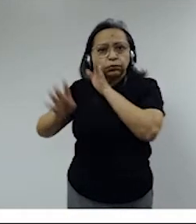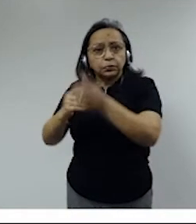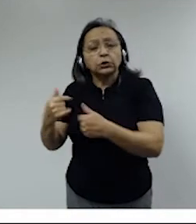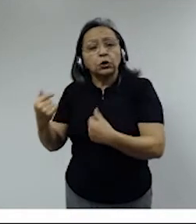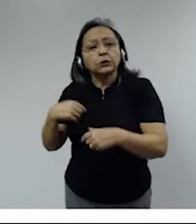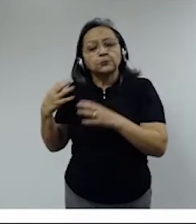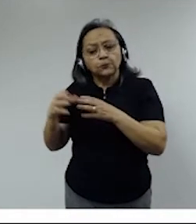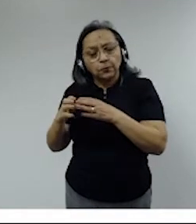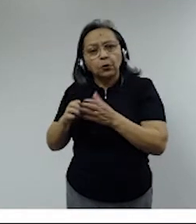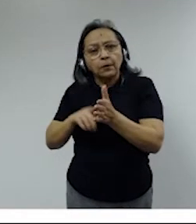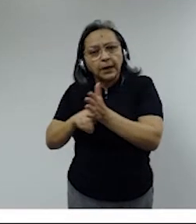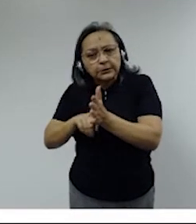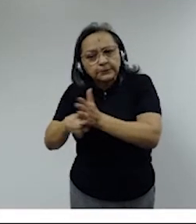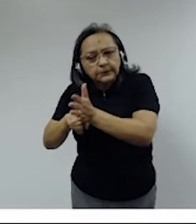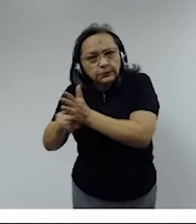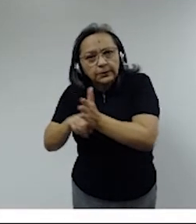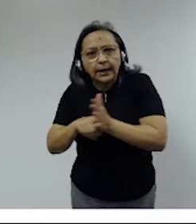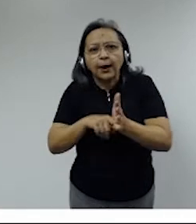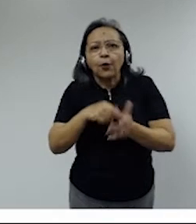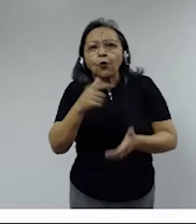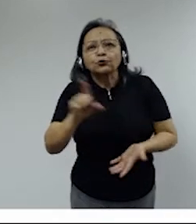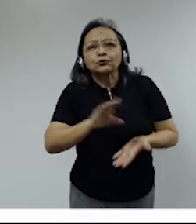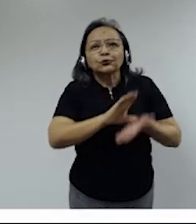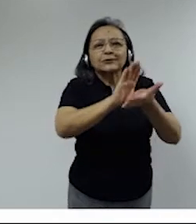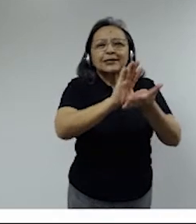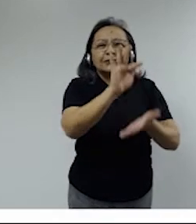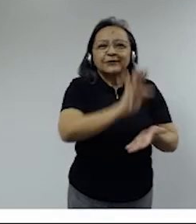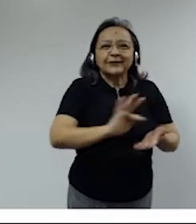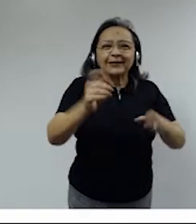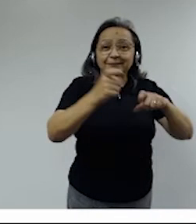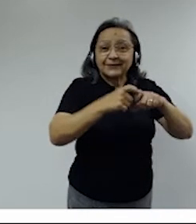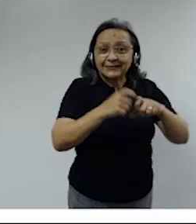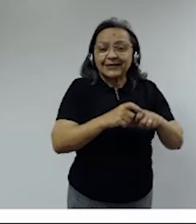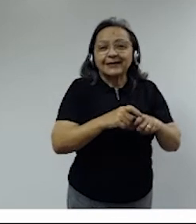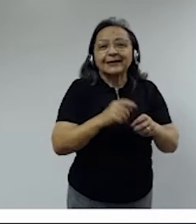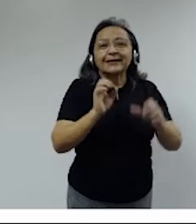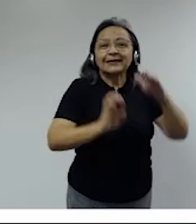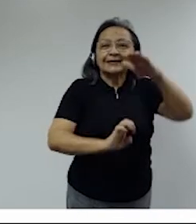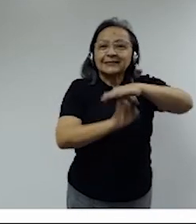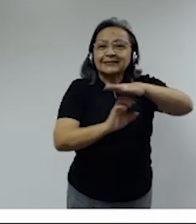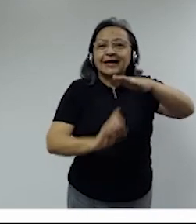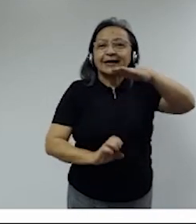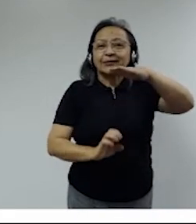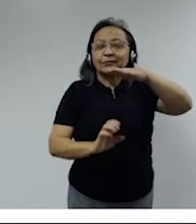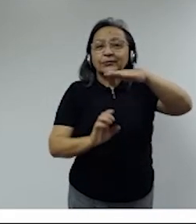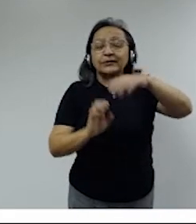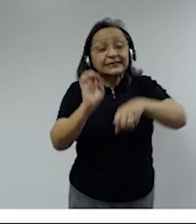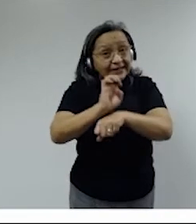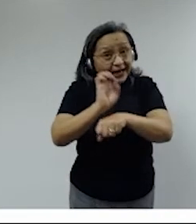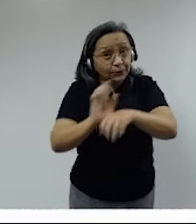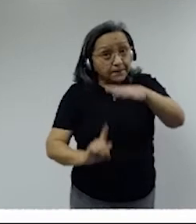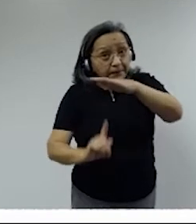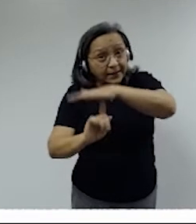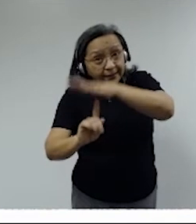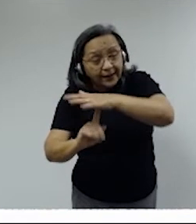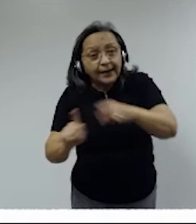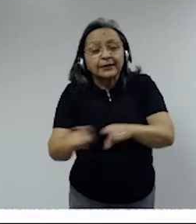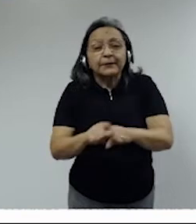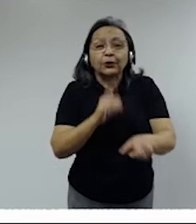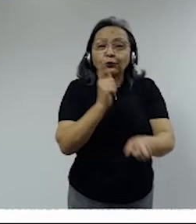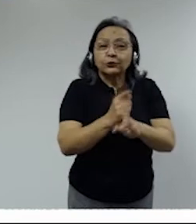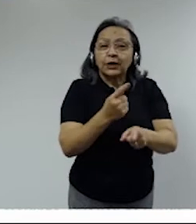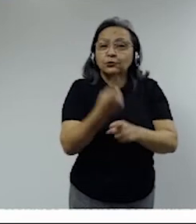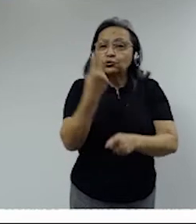de Medicina do Paraná, que na verdade era um parecer, nós achamos um parecer no Distrito Federal,